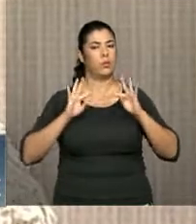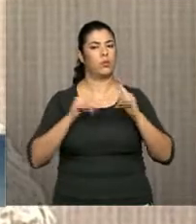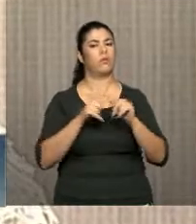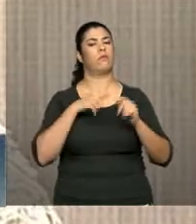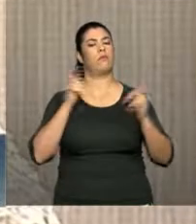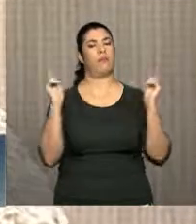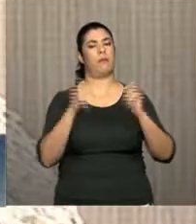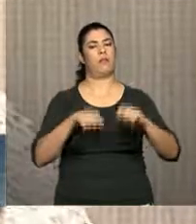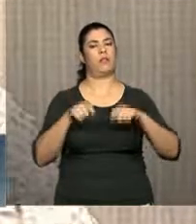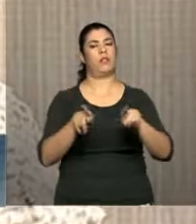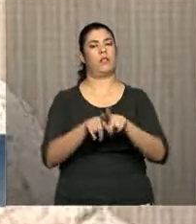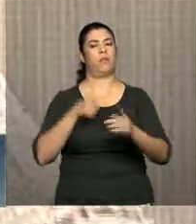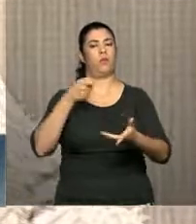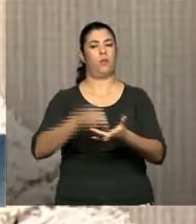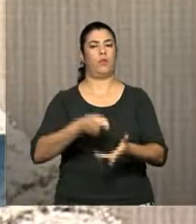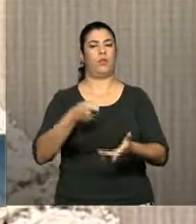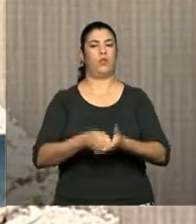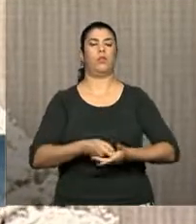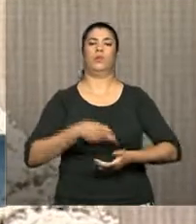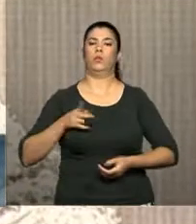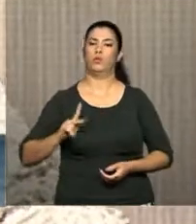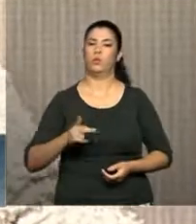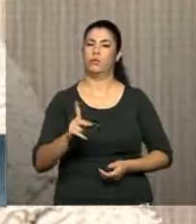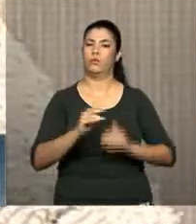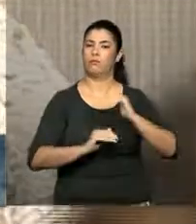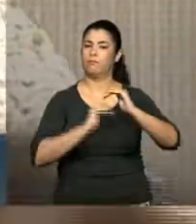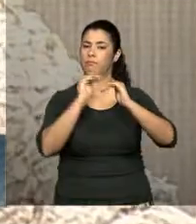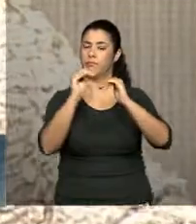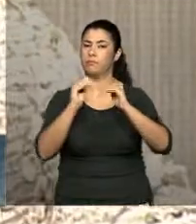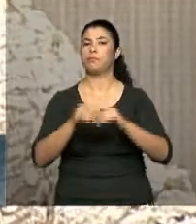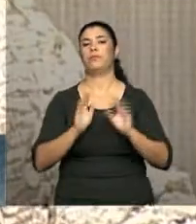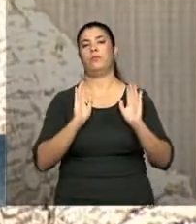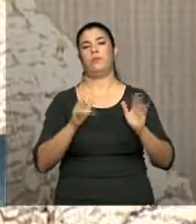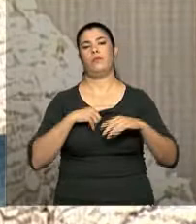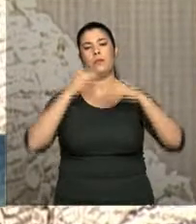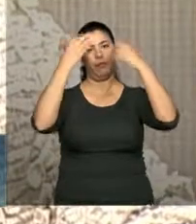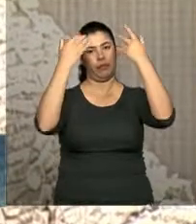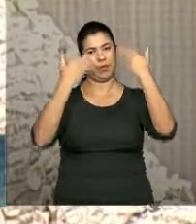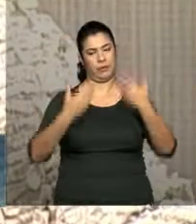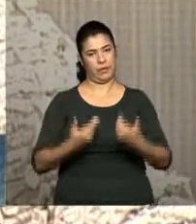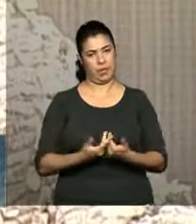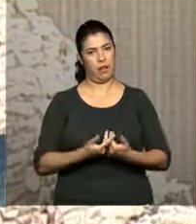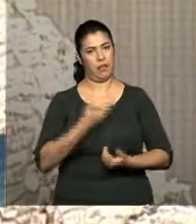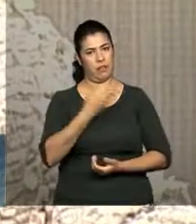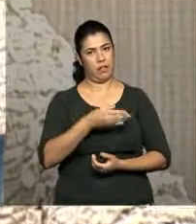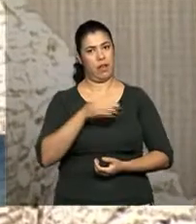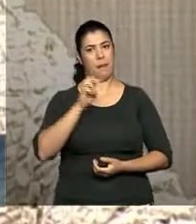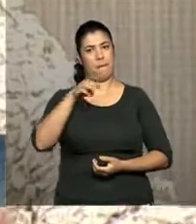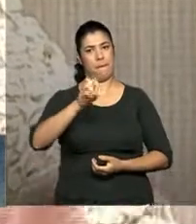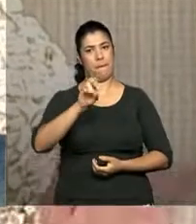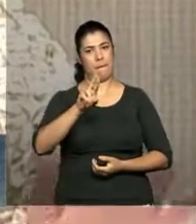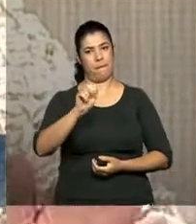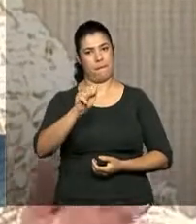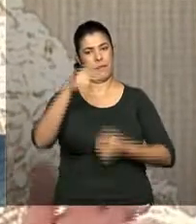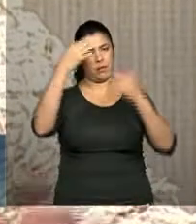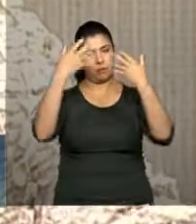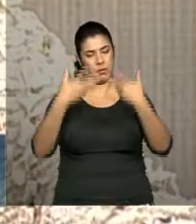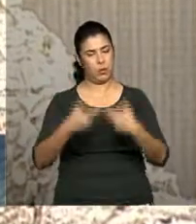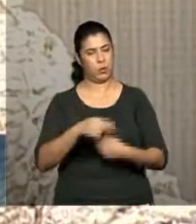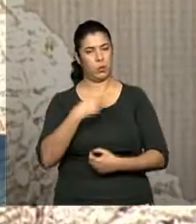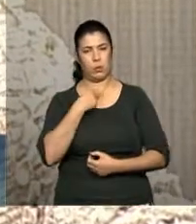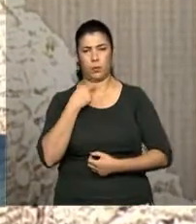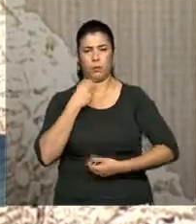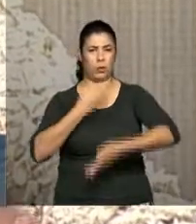temos a obrigação de fazer muito mais e como disse à mídia não podemos retroceder em nenhum aspecto